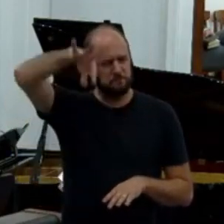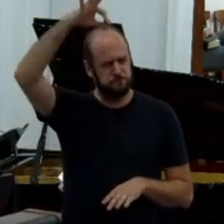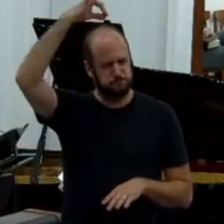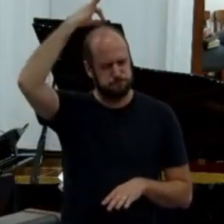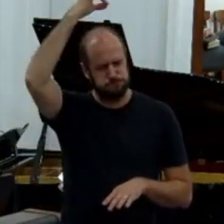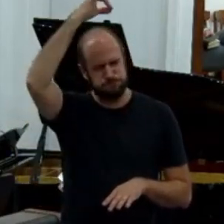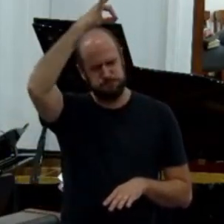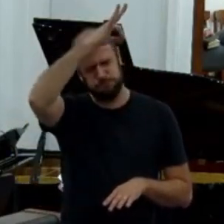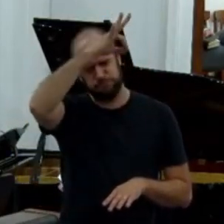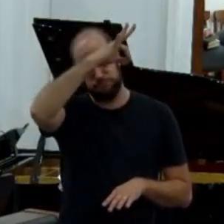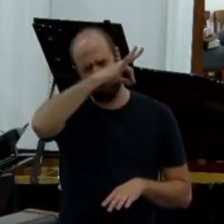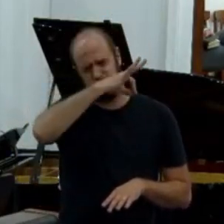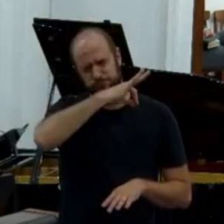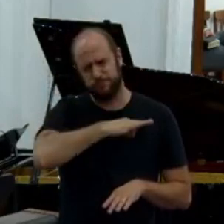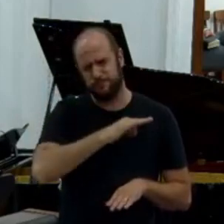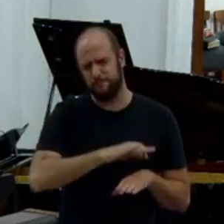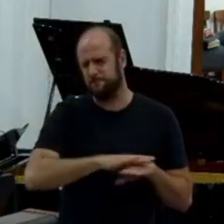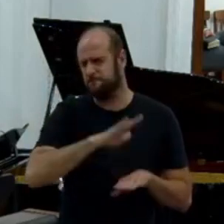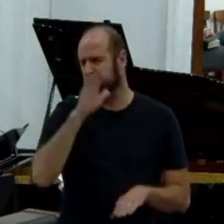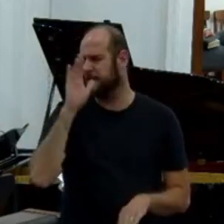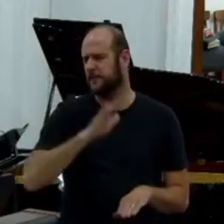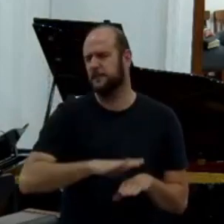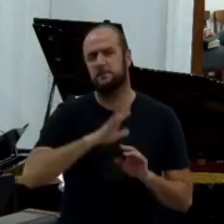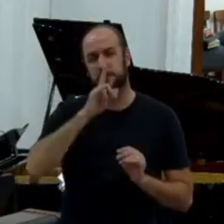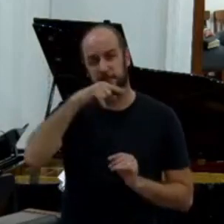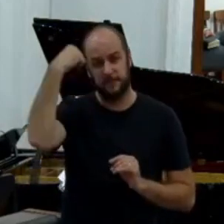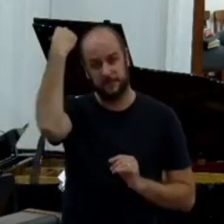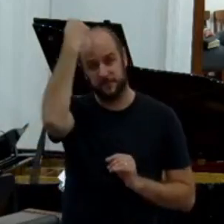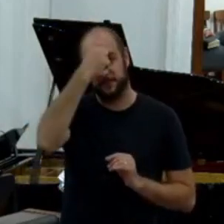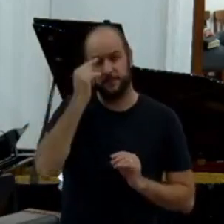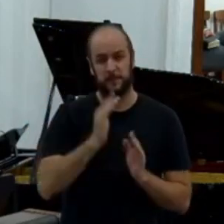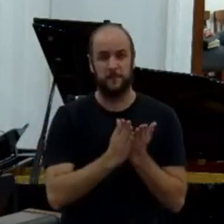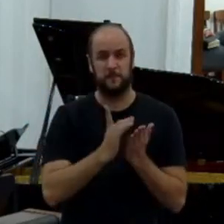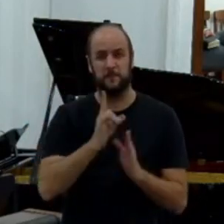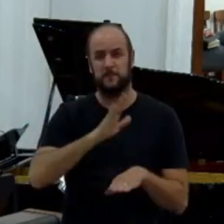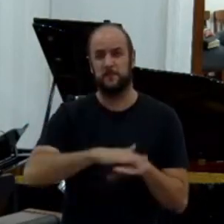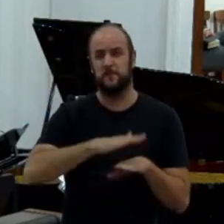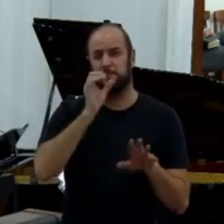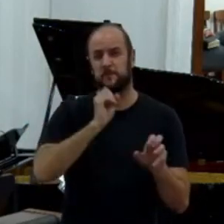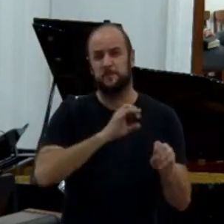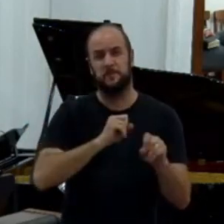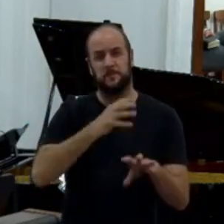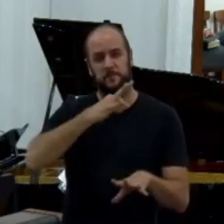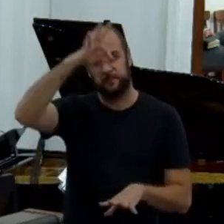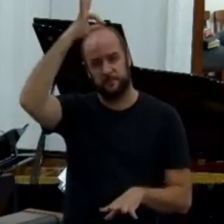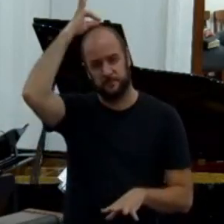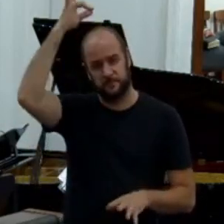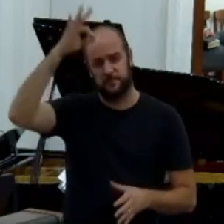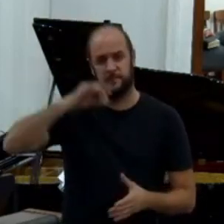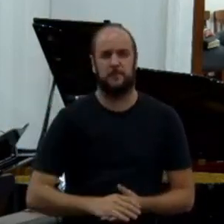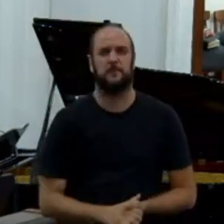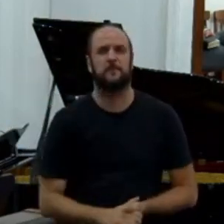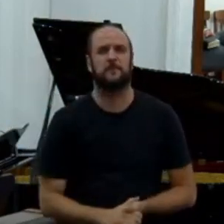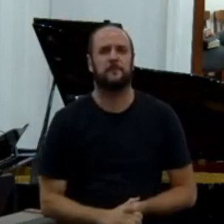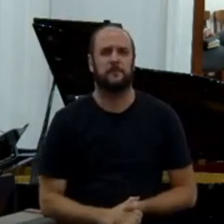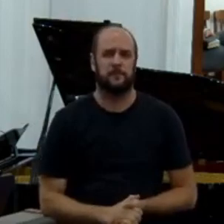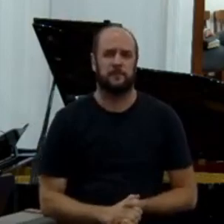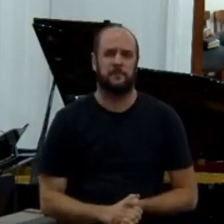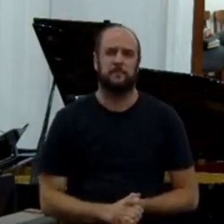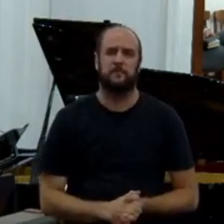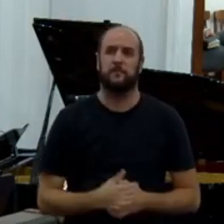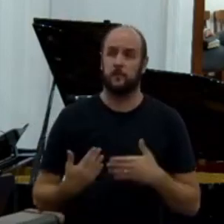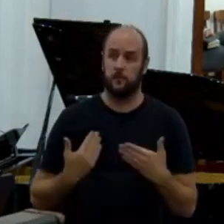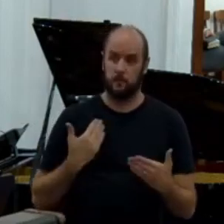Santo. Mais de sua santa palavra, mais das disciplinas espirituais. Para lidar com um problema